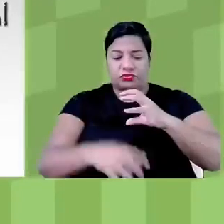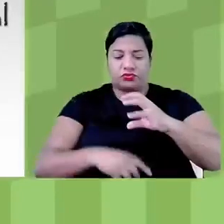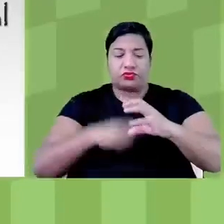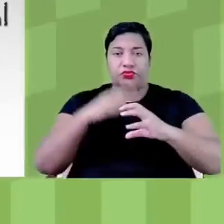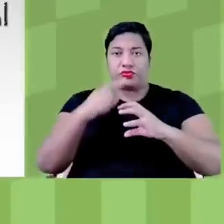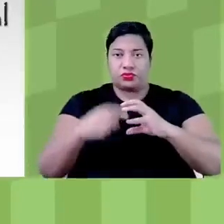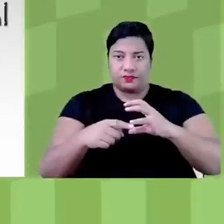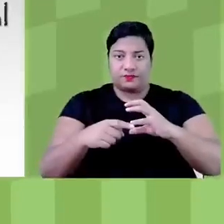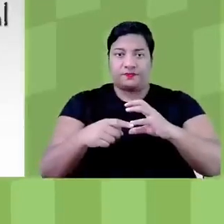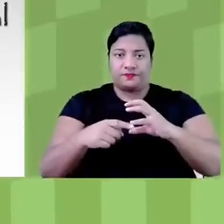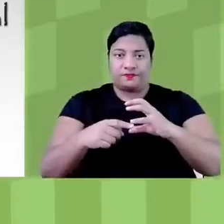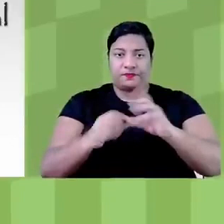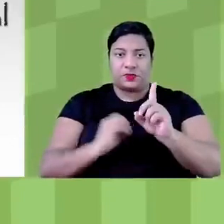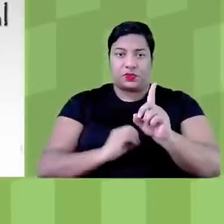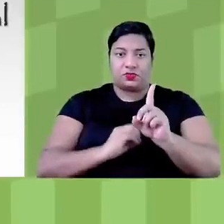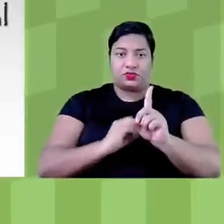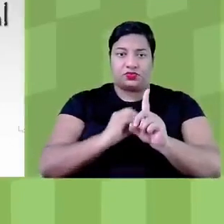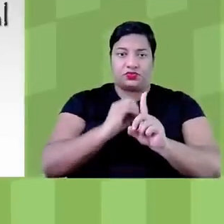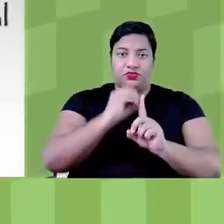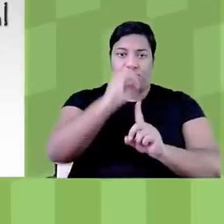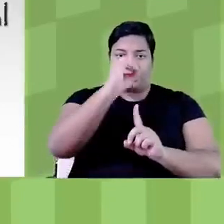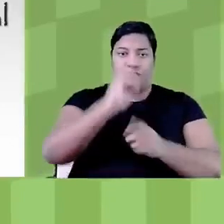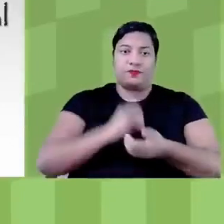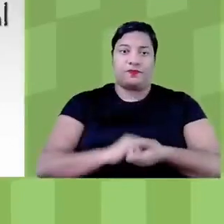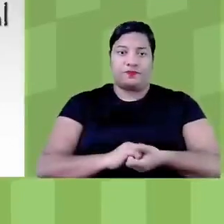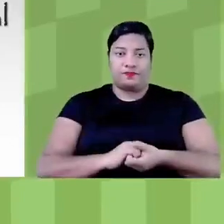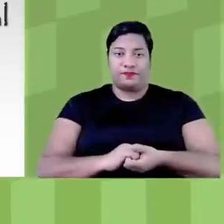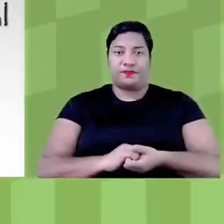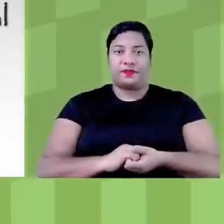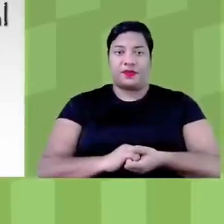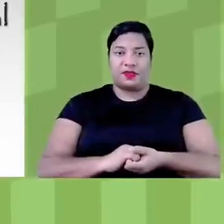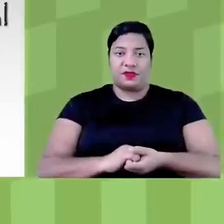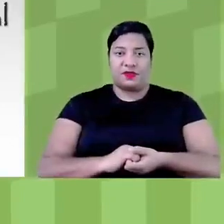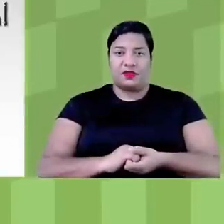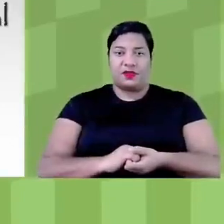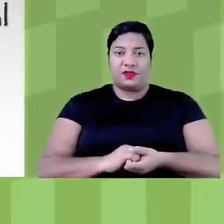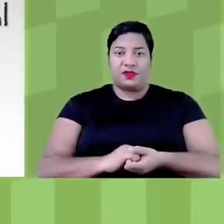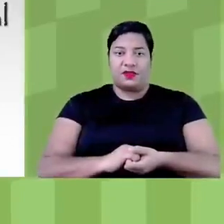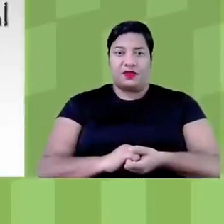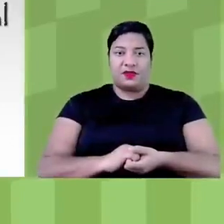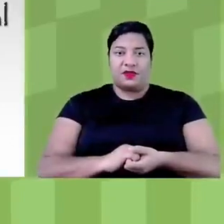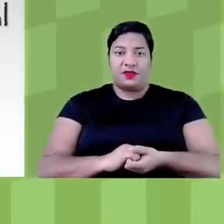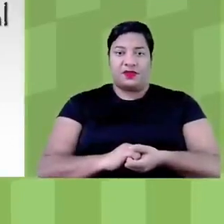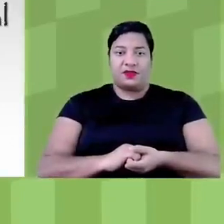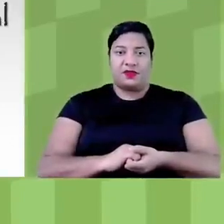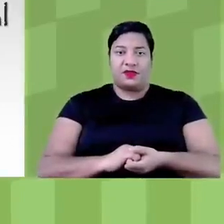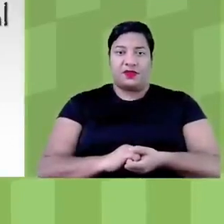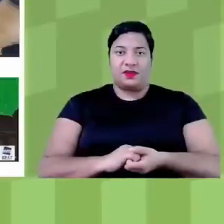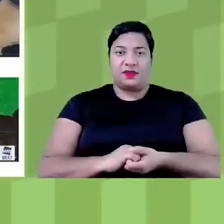Espera um pouquinho. Ué, acho que travou.